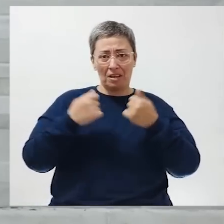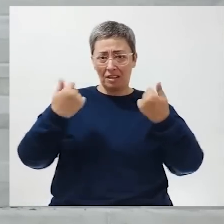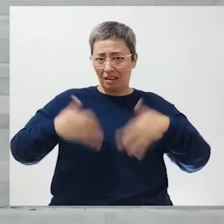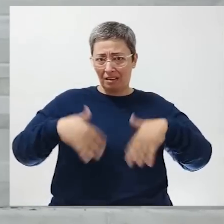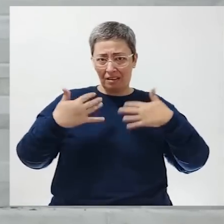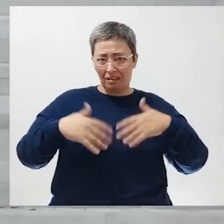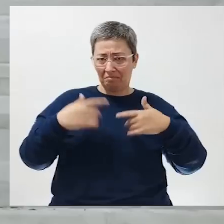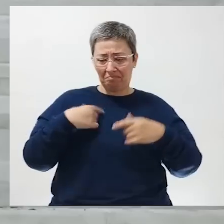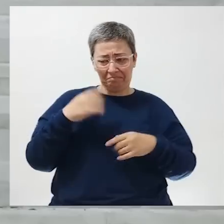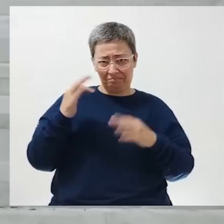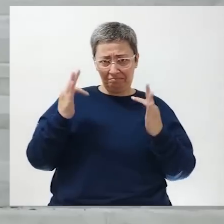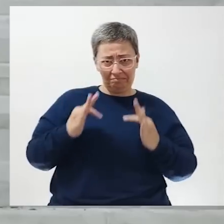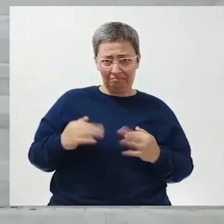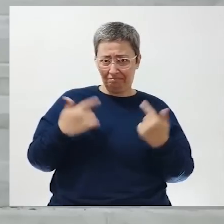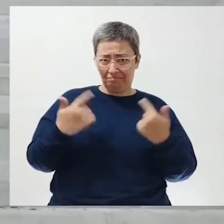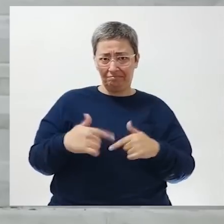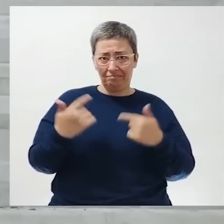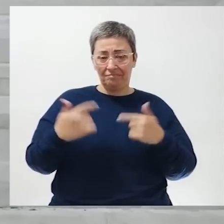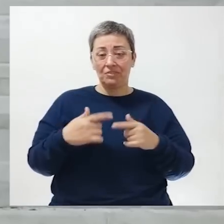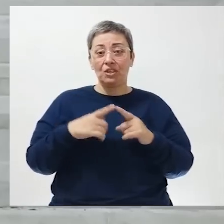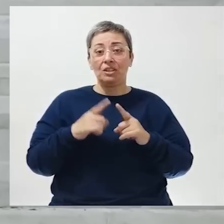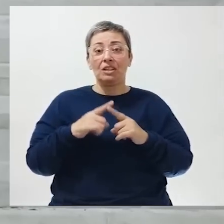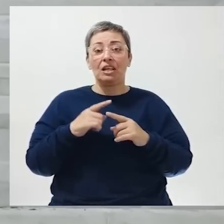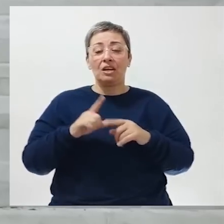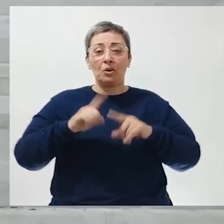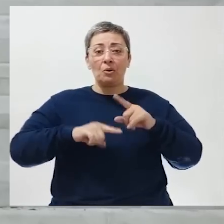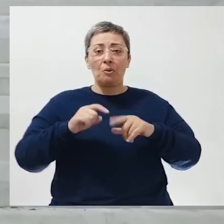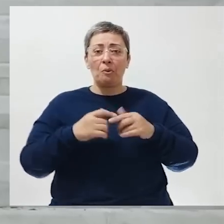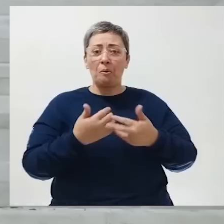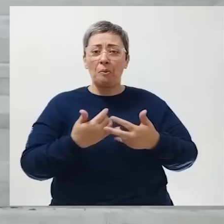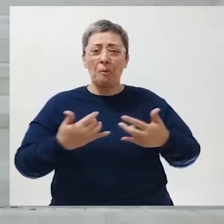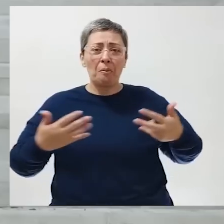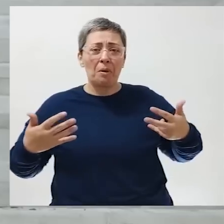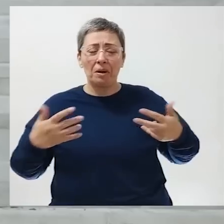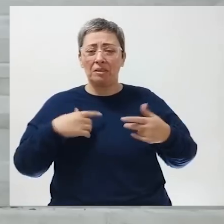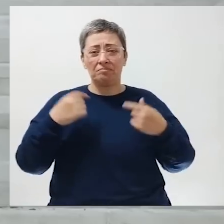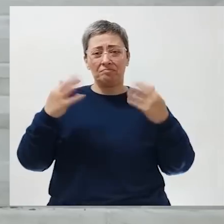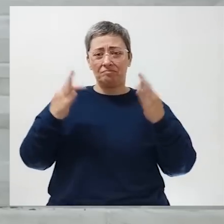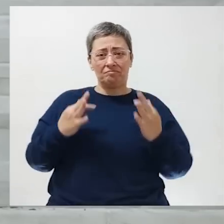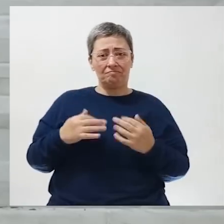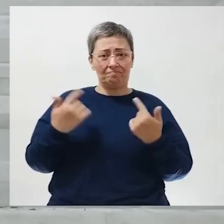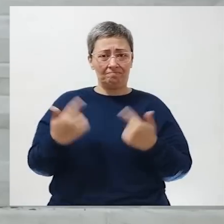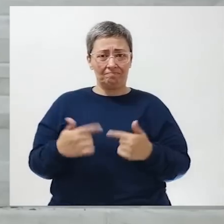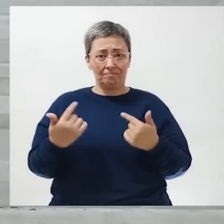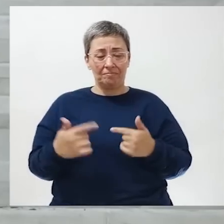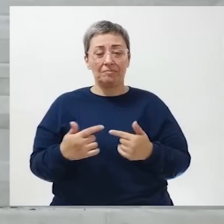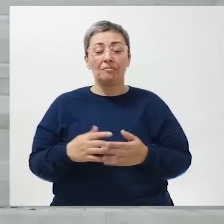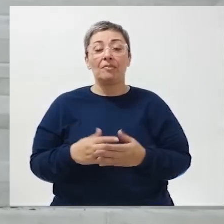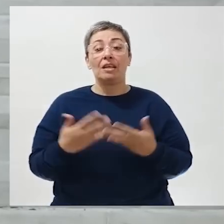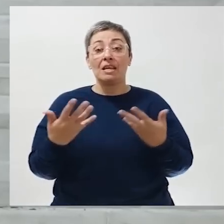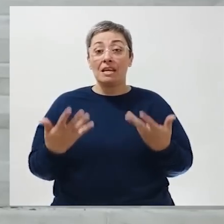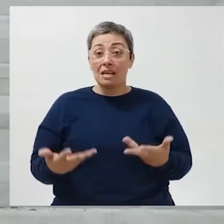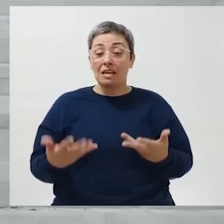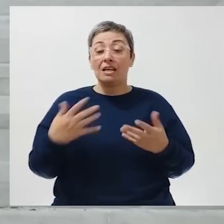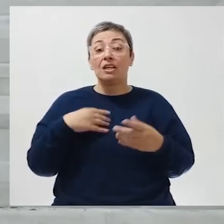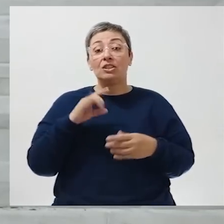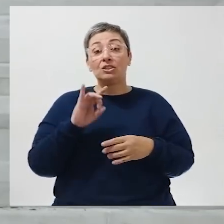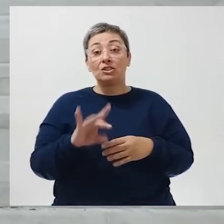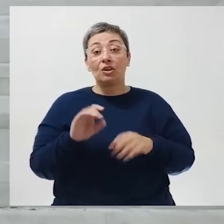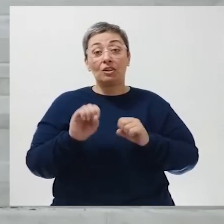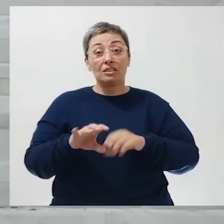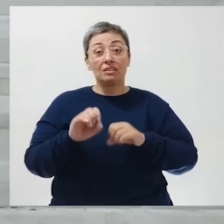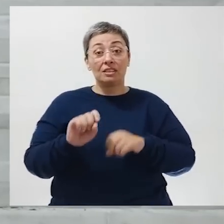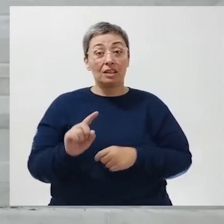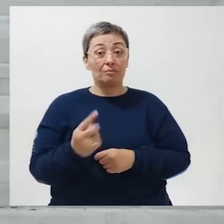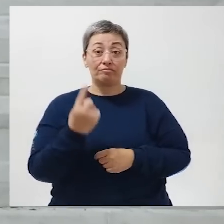caro não traz felicidade. Um monte de brinquedos não traz felicidade. Isso só ensina uma